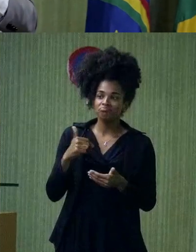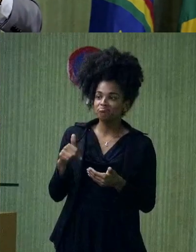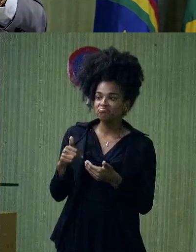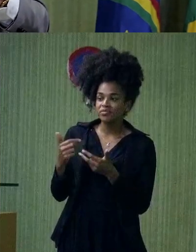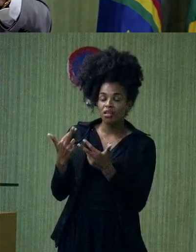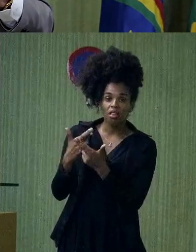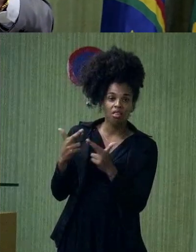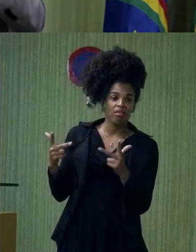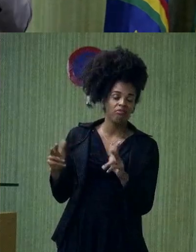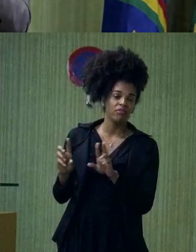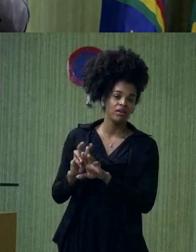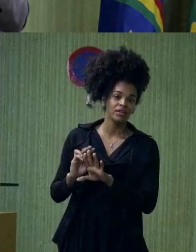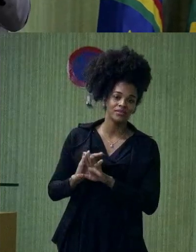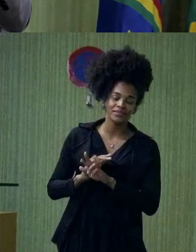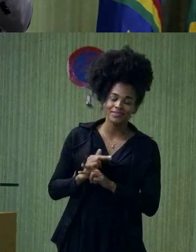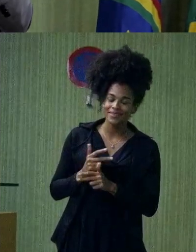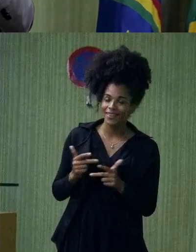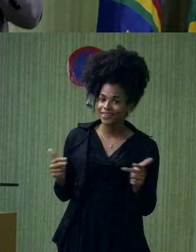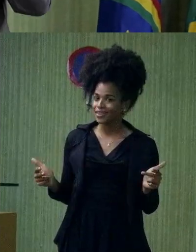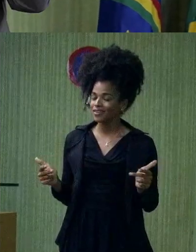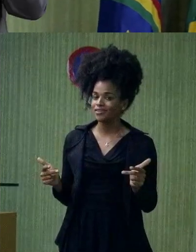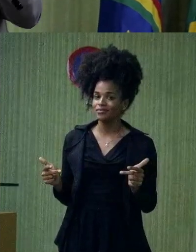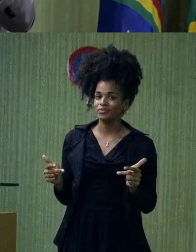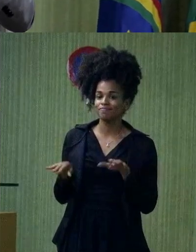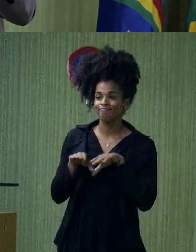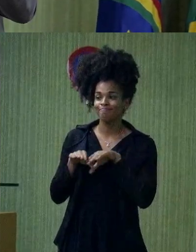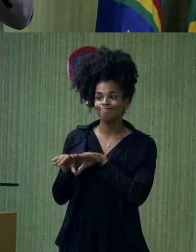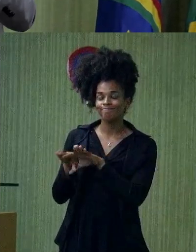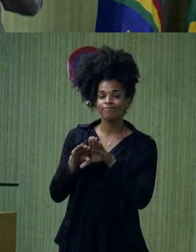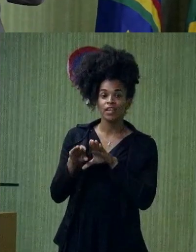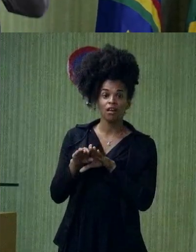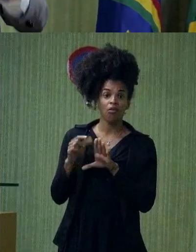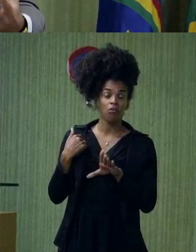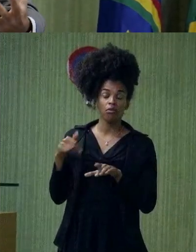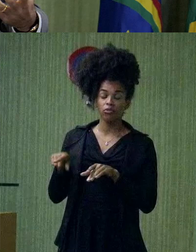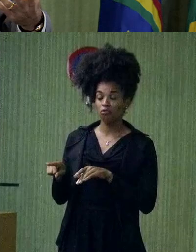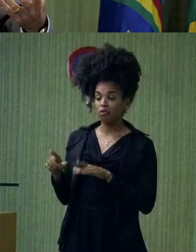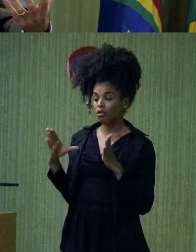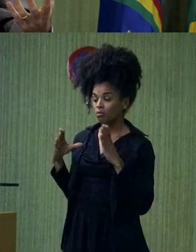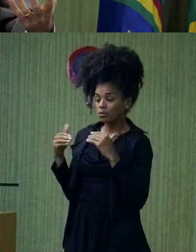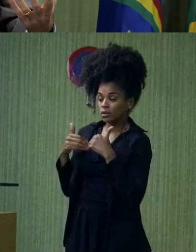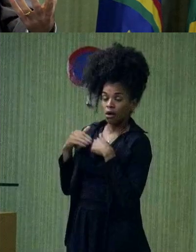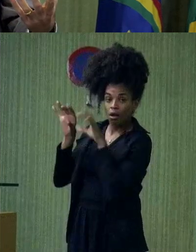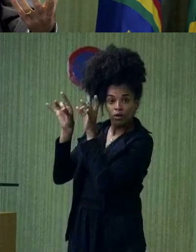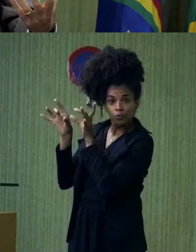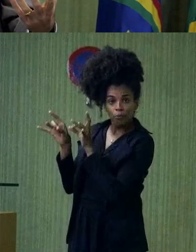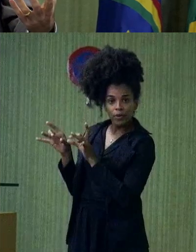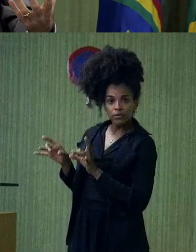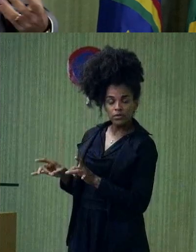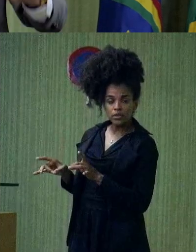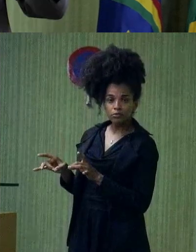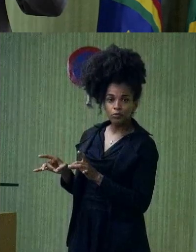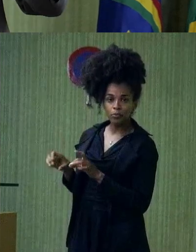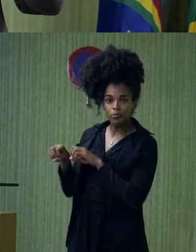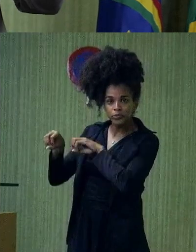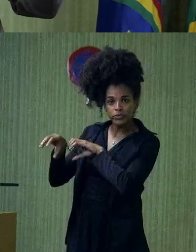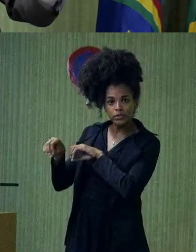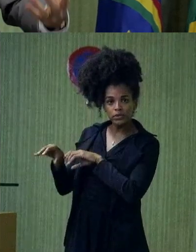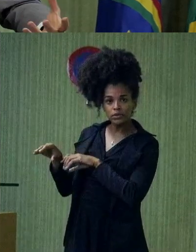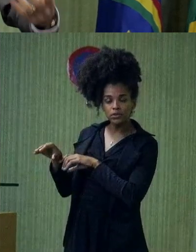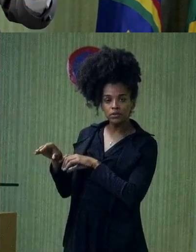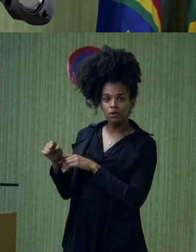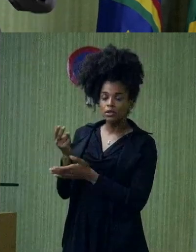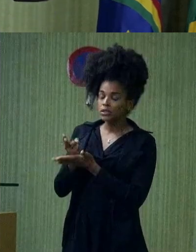diferença nenhuma absolutamente eu digo diferença de tratamento pra condição dela era constantemente